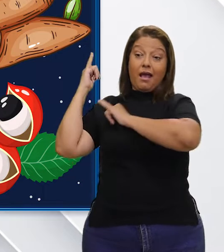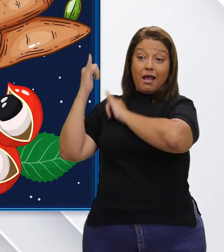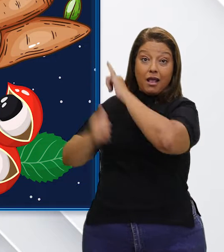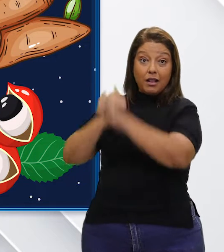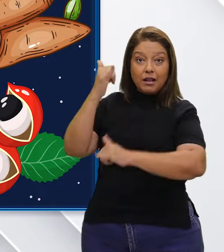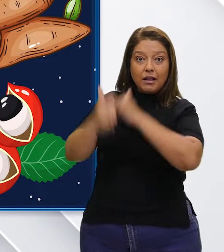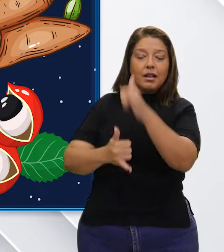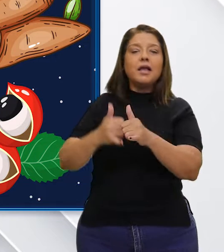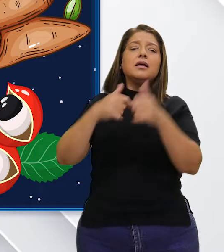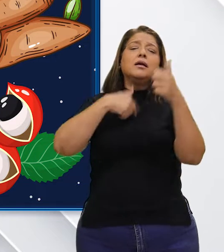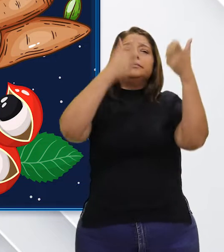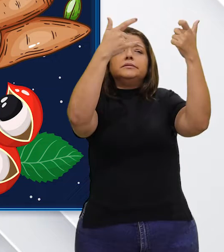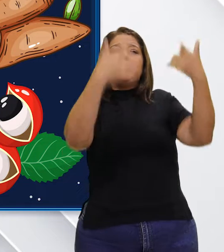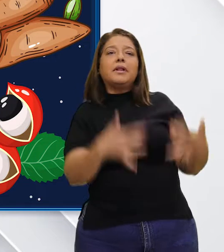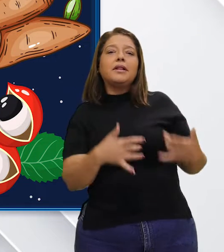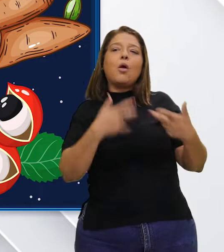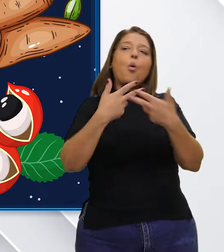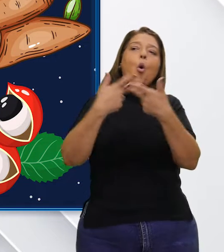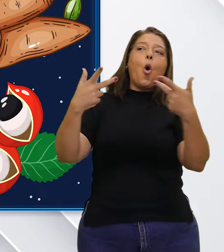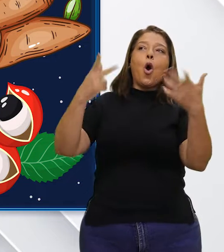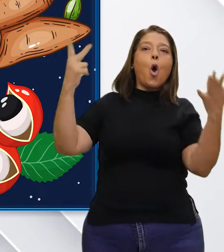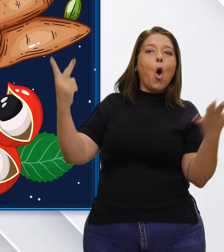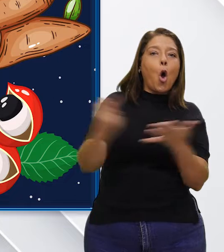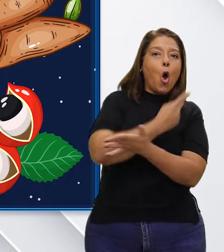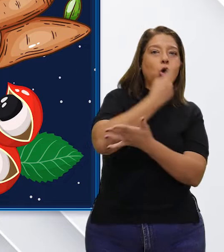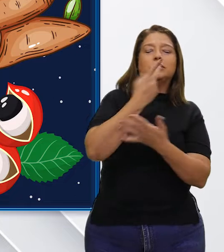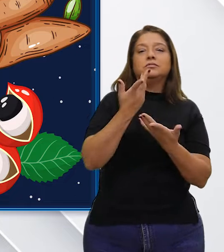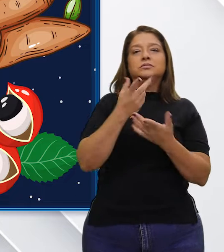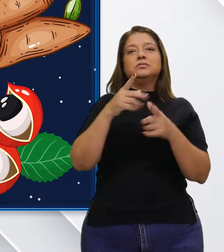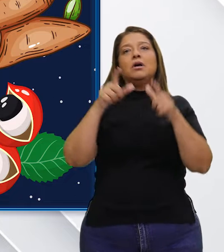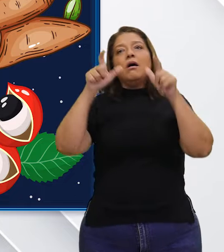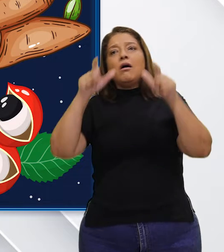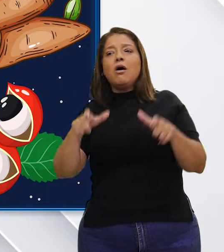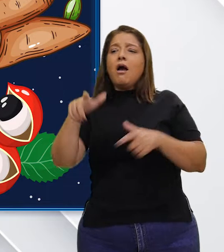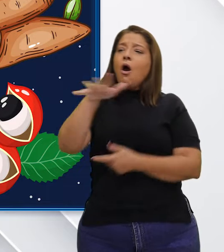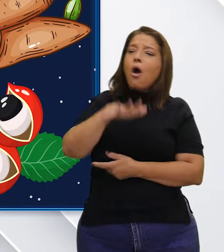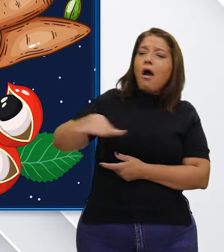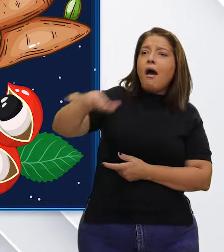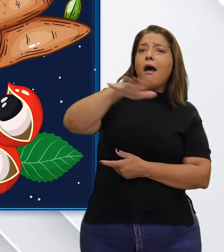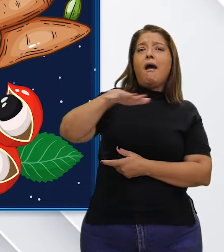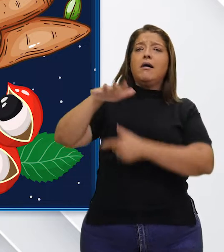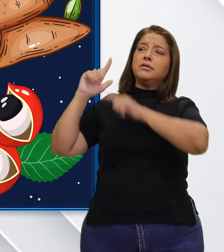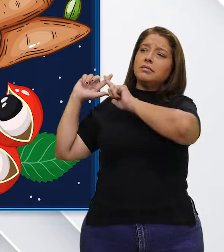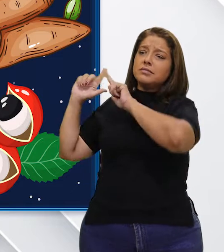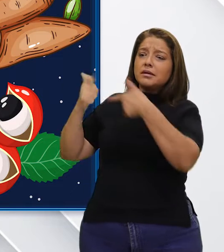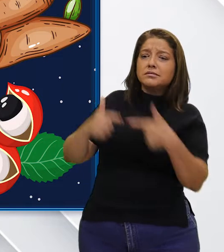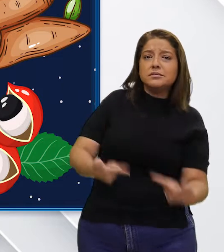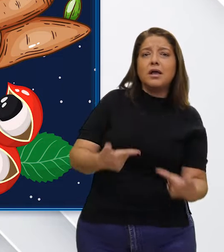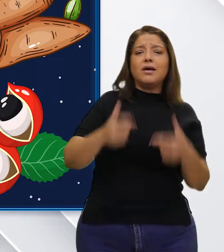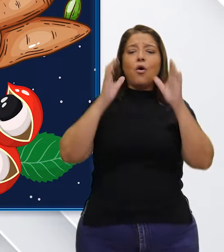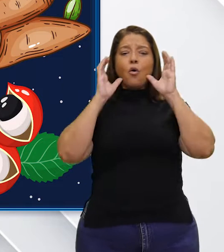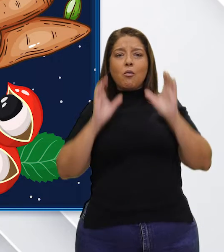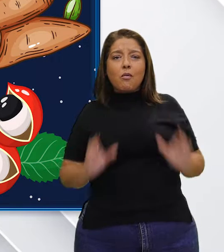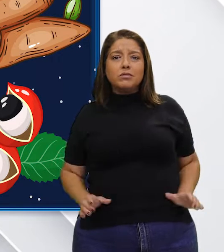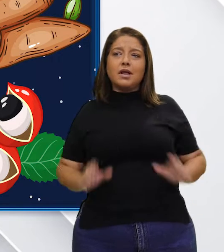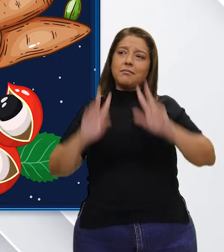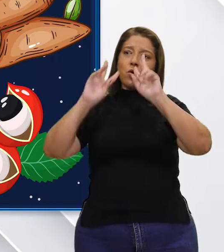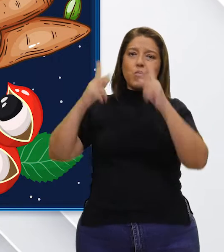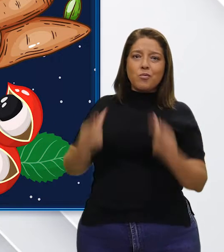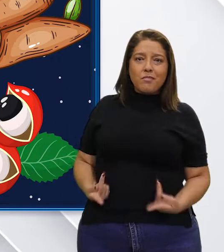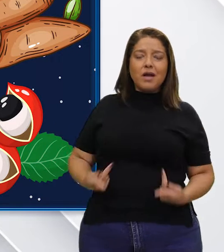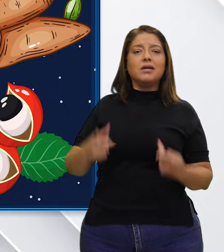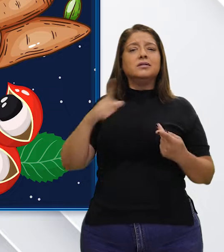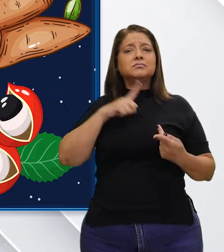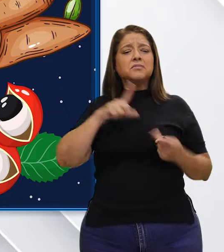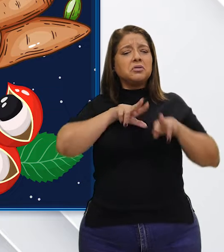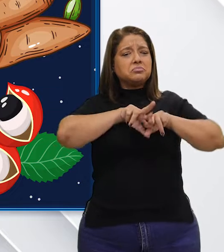frequentemente buscam explicar fenômenos naturais, origens de lugares ou tradições, comportamentos humanos,